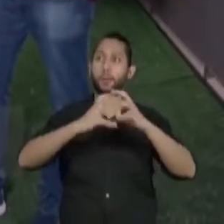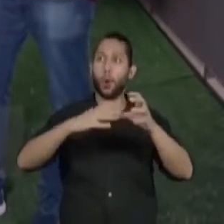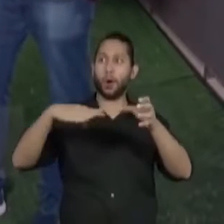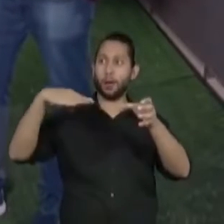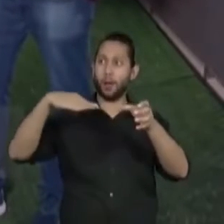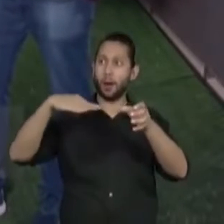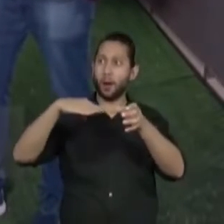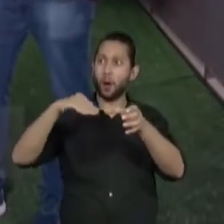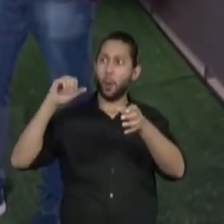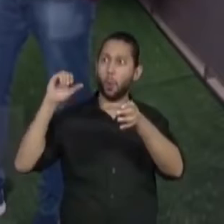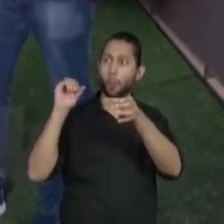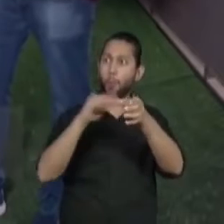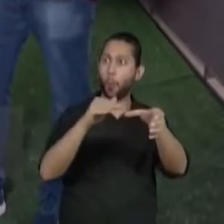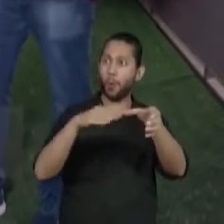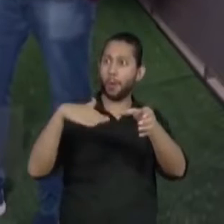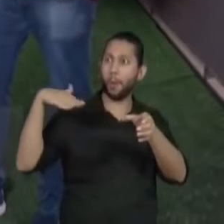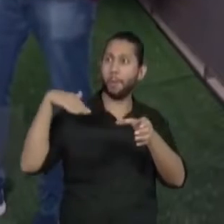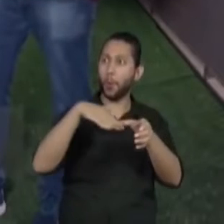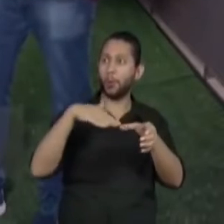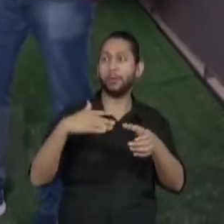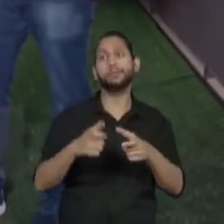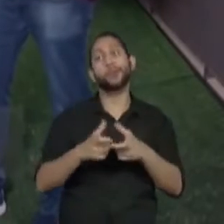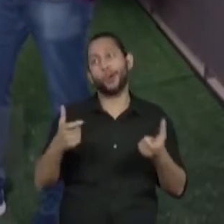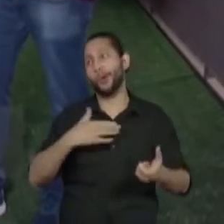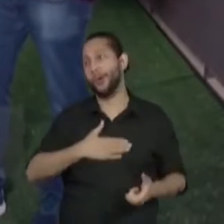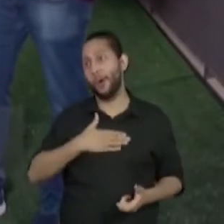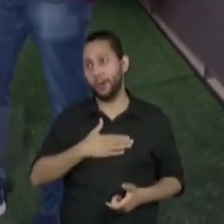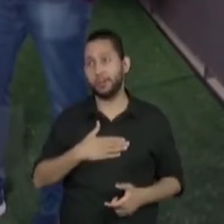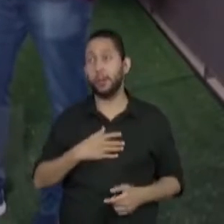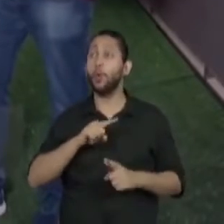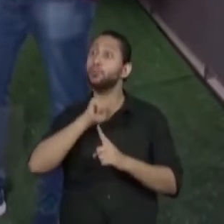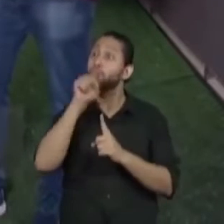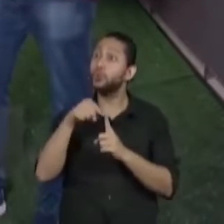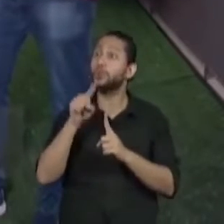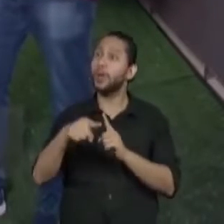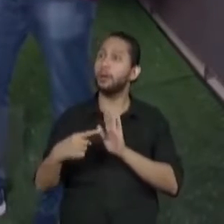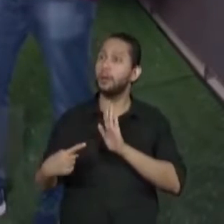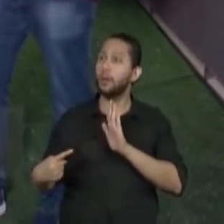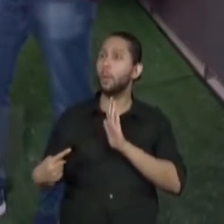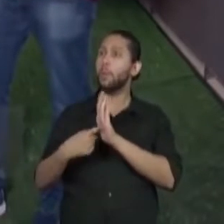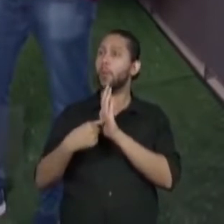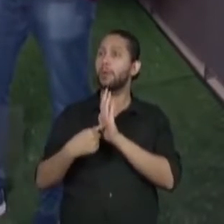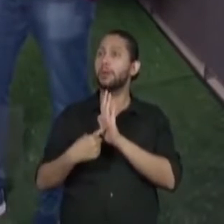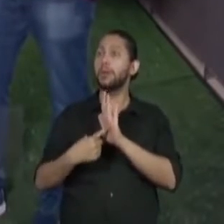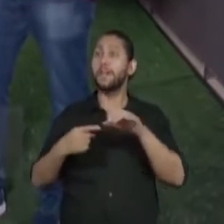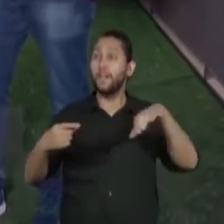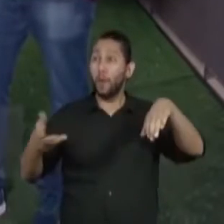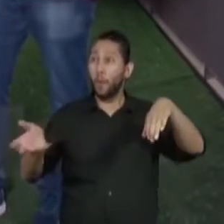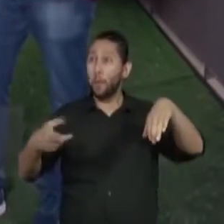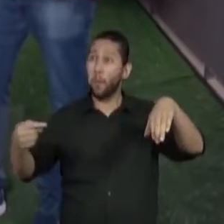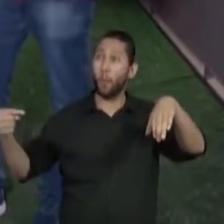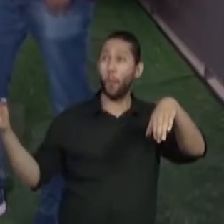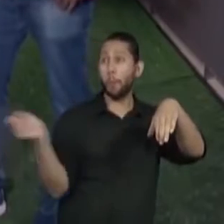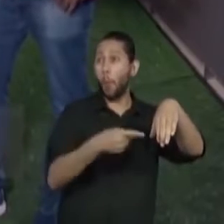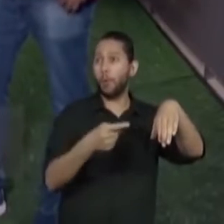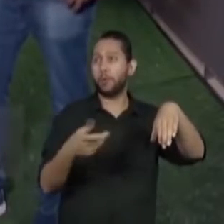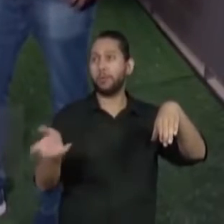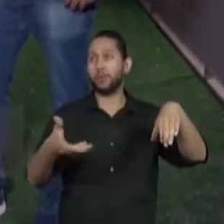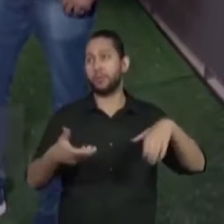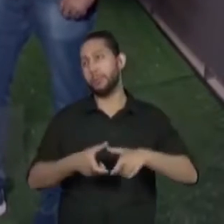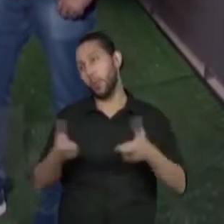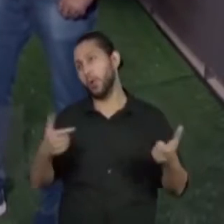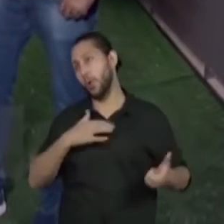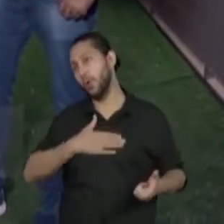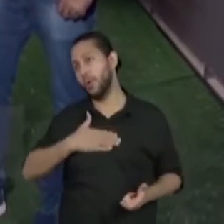apreciada pelo boleiro. Certo. Né? Mas é com o intuito mesmo de você poder alcançar a máxima velocidade possível. Tá bom,